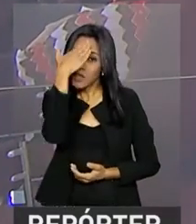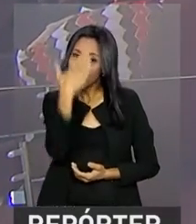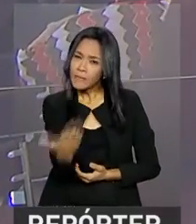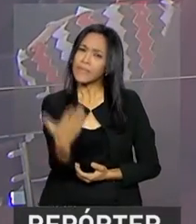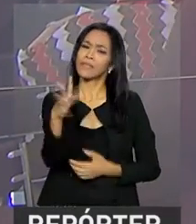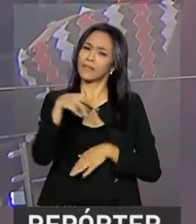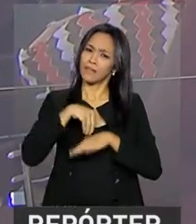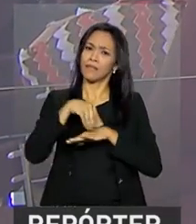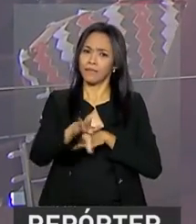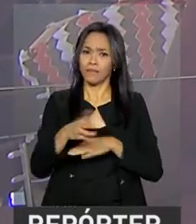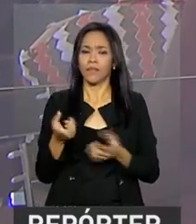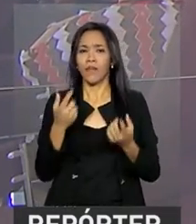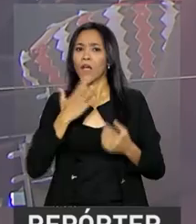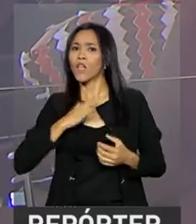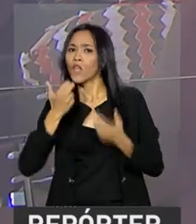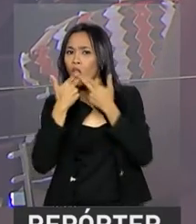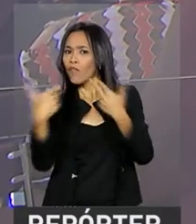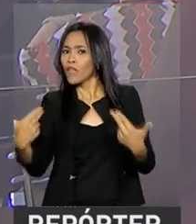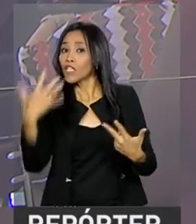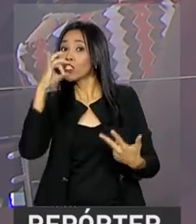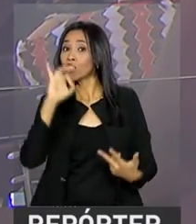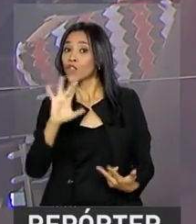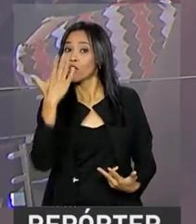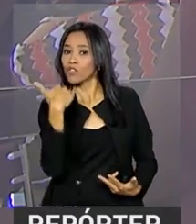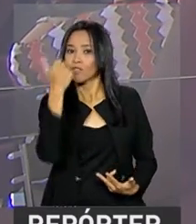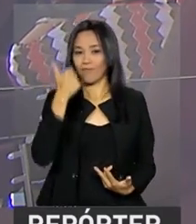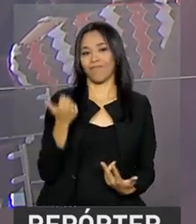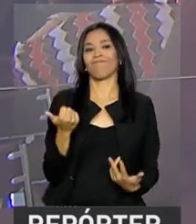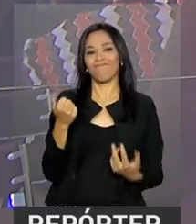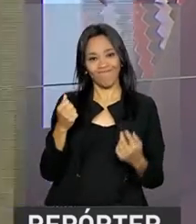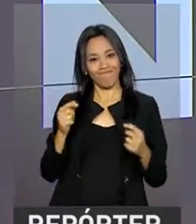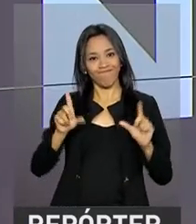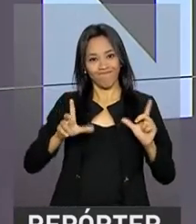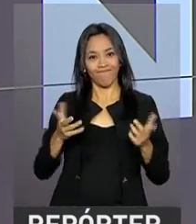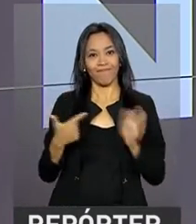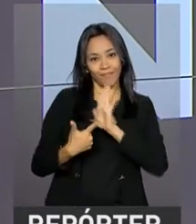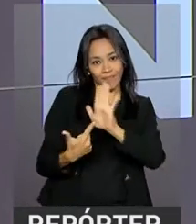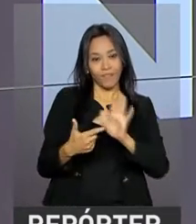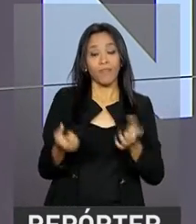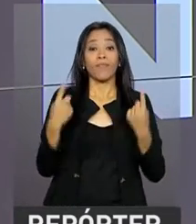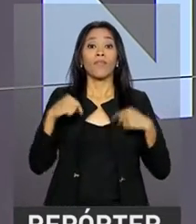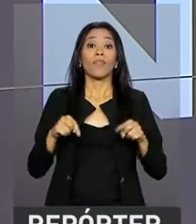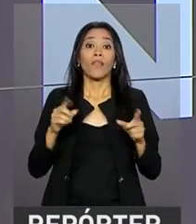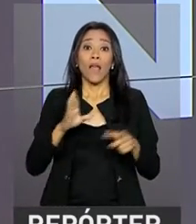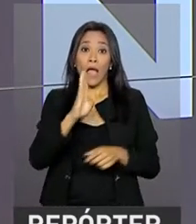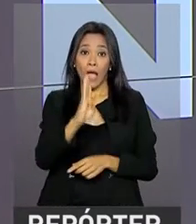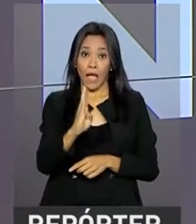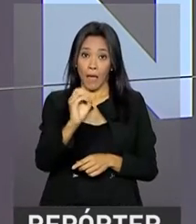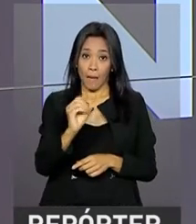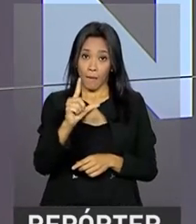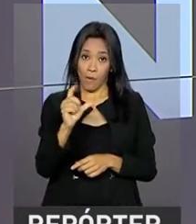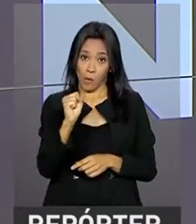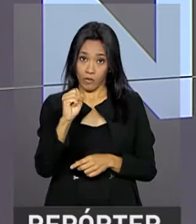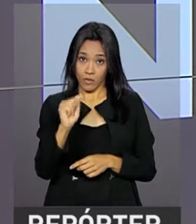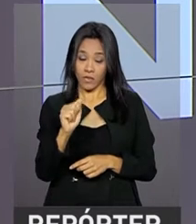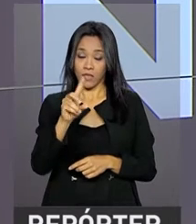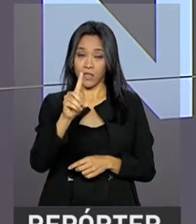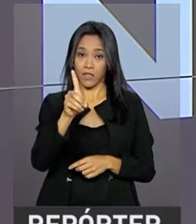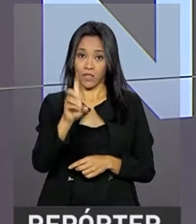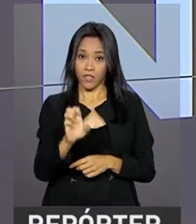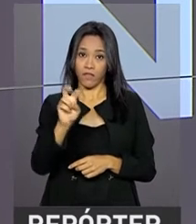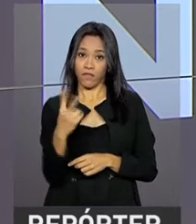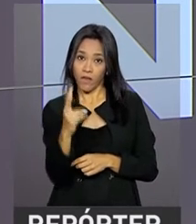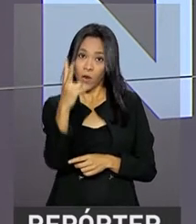suas informações. Qualquer novidade aí, só chamar a gente aqui no estúdio. E olha, a Bolsa de Valores fechou nesta quarta-feira em alta